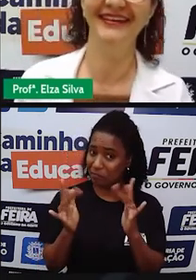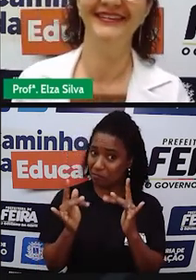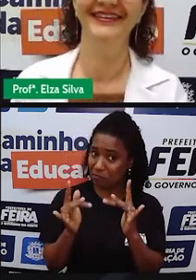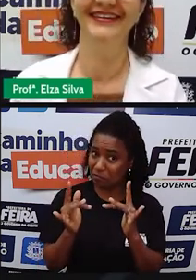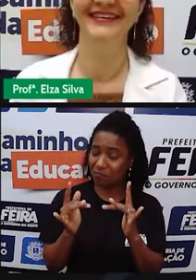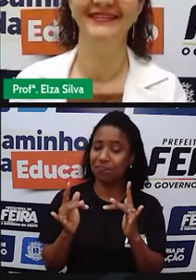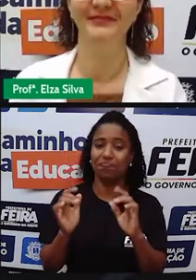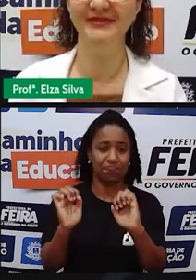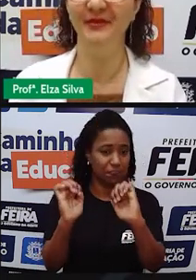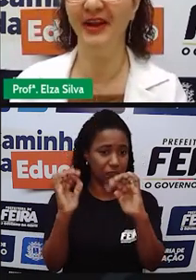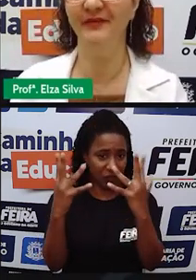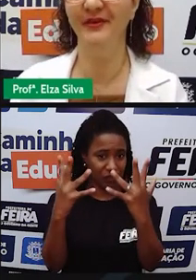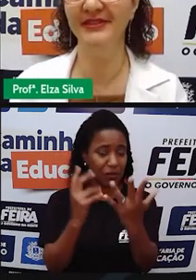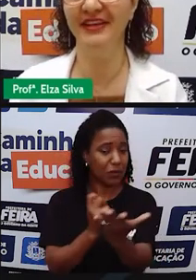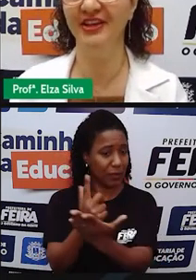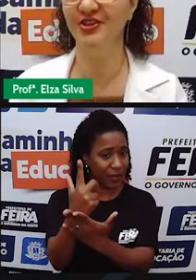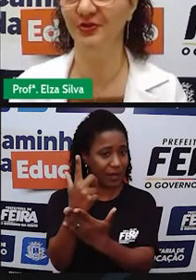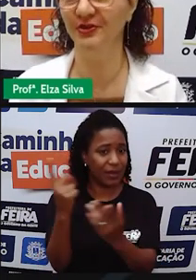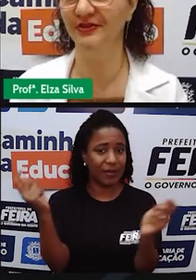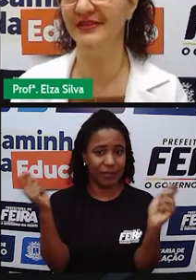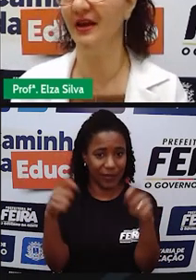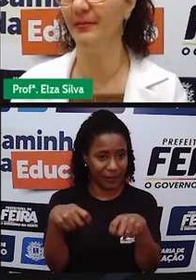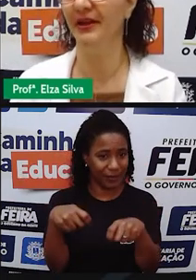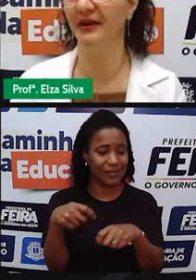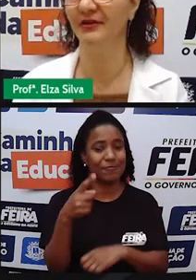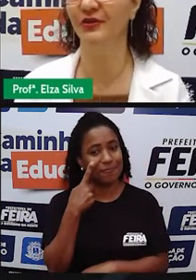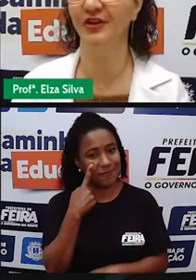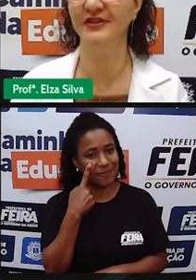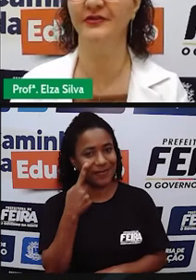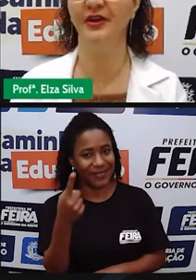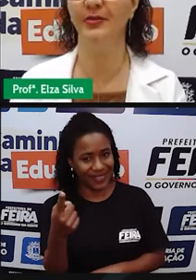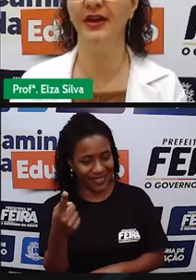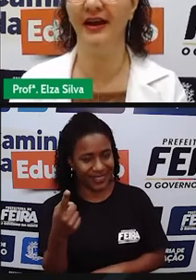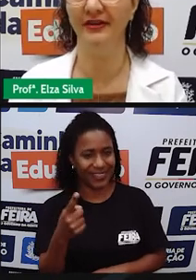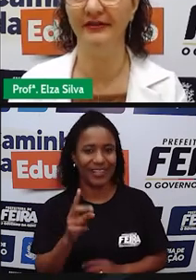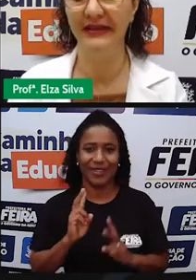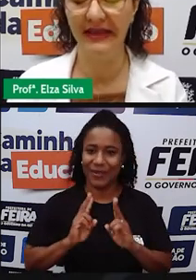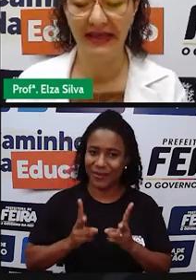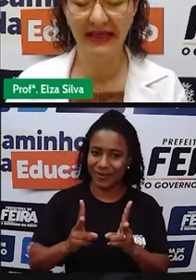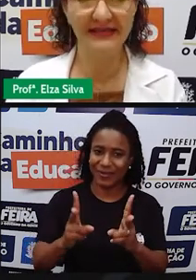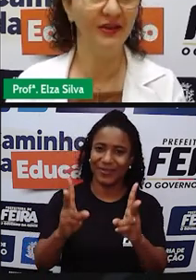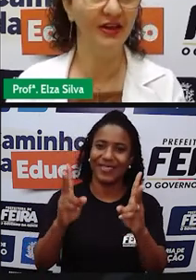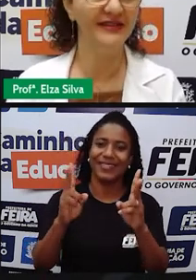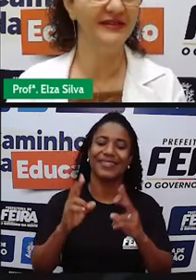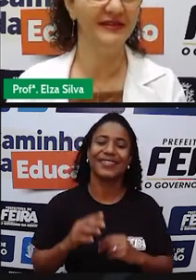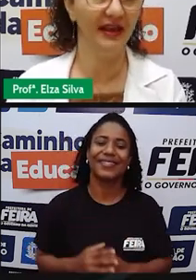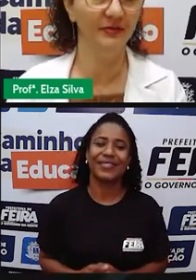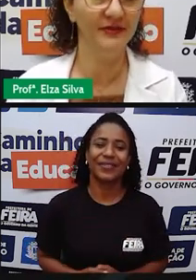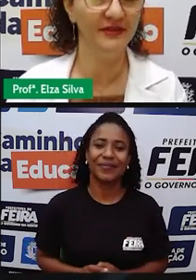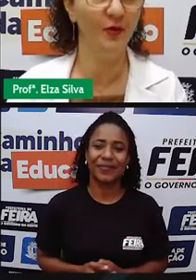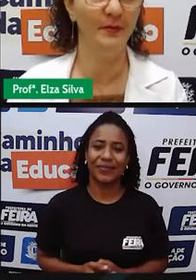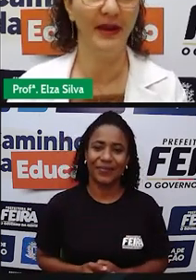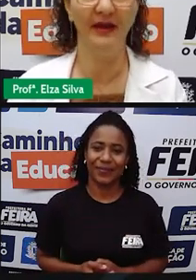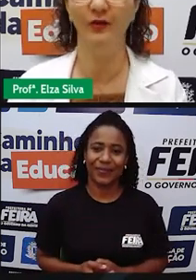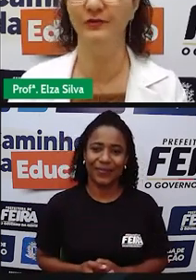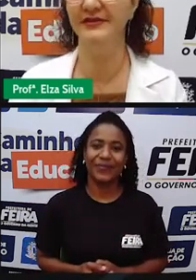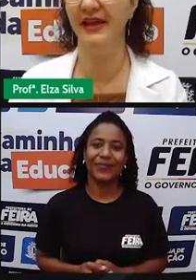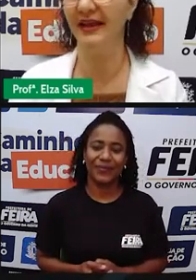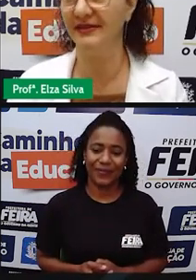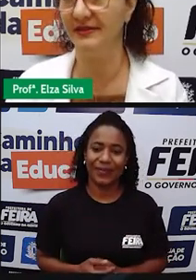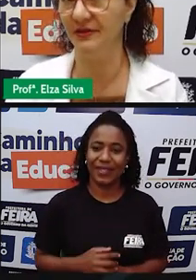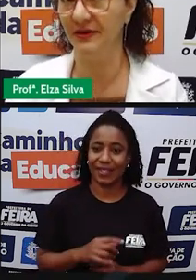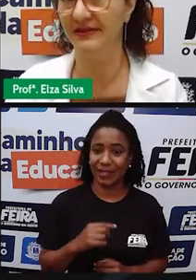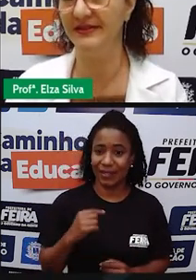é? Mas vamos lá, vamos seguir juntos, ampliando o nosso vocabulário. E se nós quisermos comprar